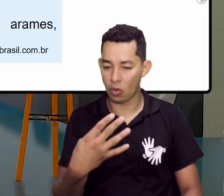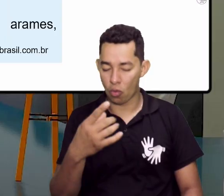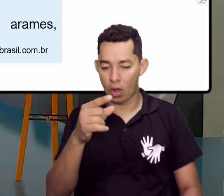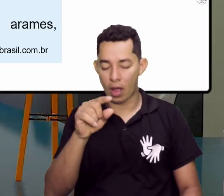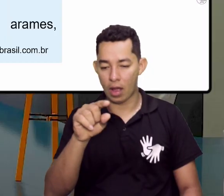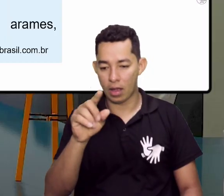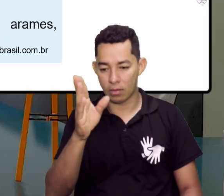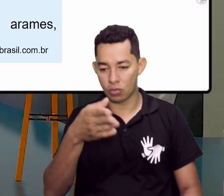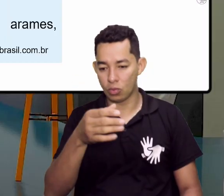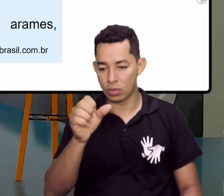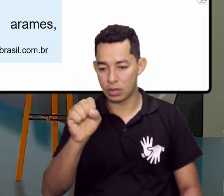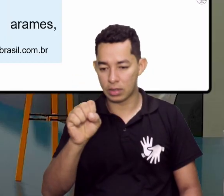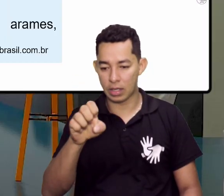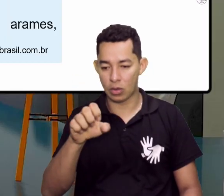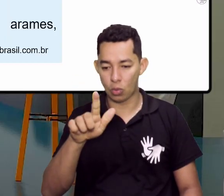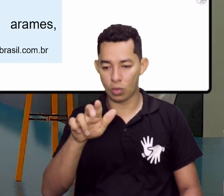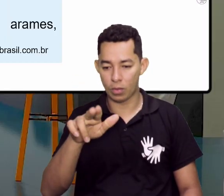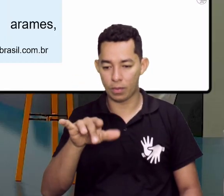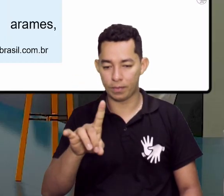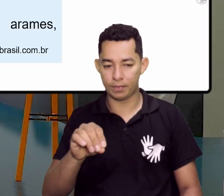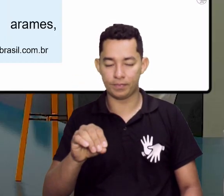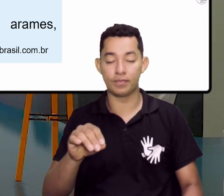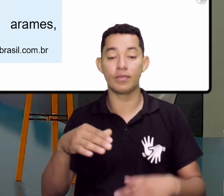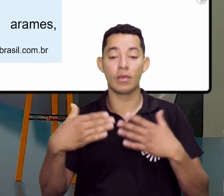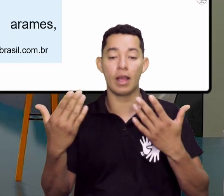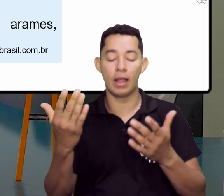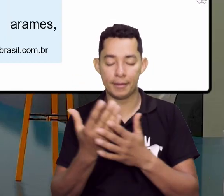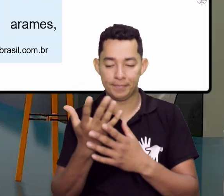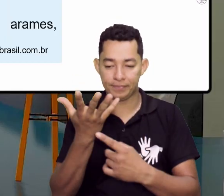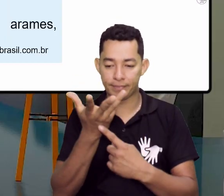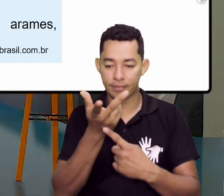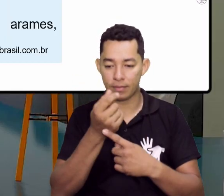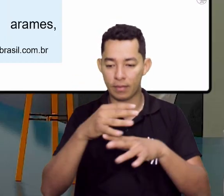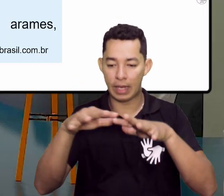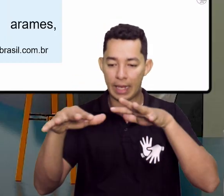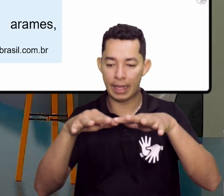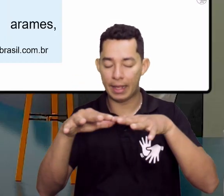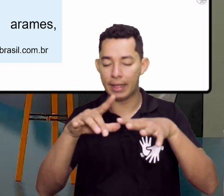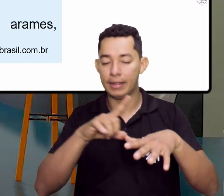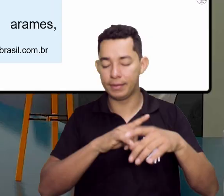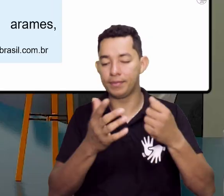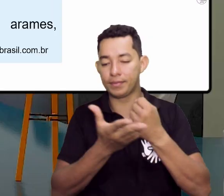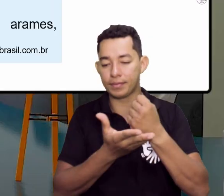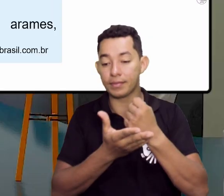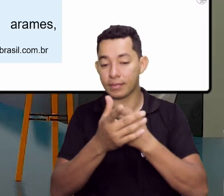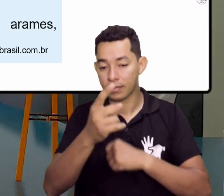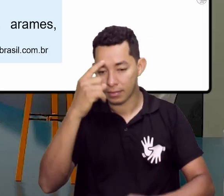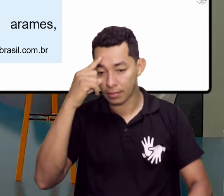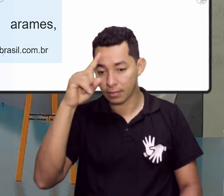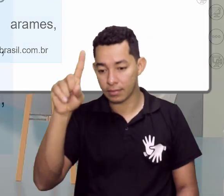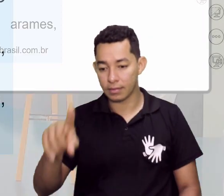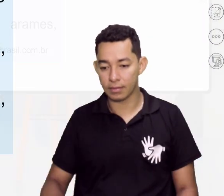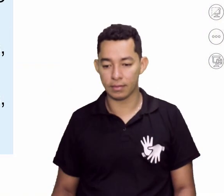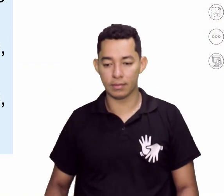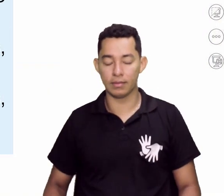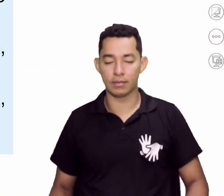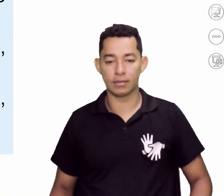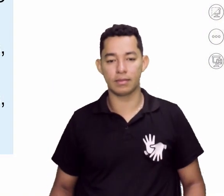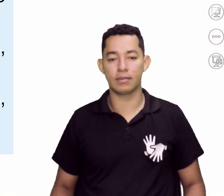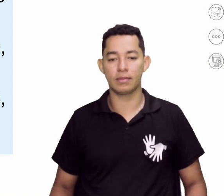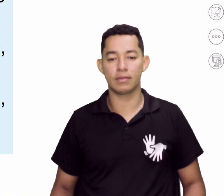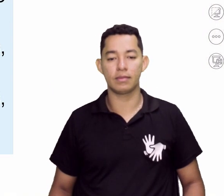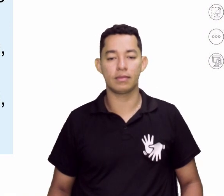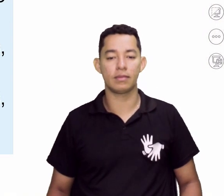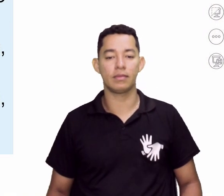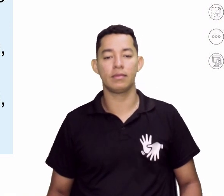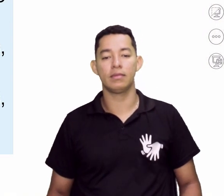Então, pensa nisso. A arte cinética é uma arte baseada nessa ideia aí. vamos voltar para a gente ver um pouquinho mais sobre